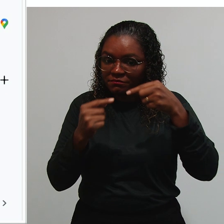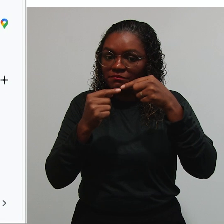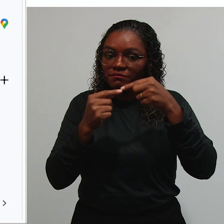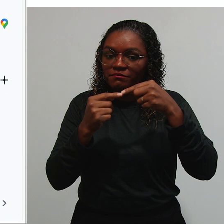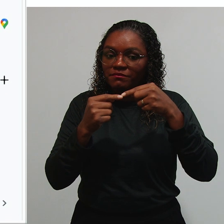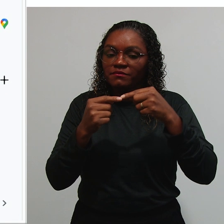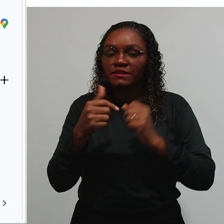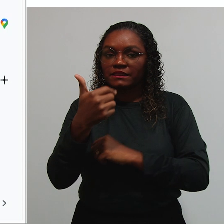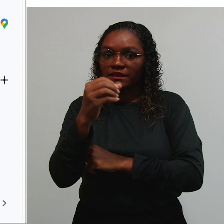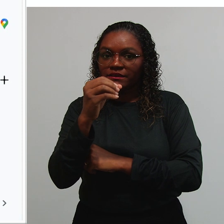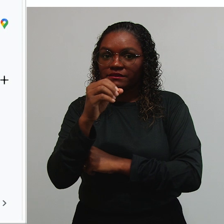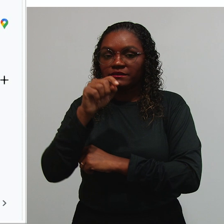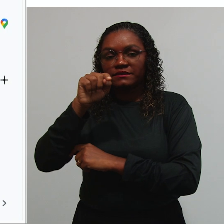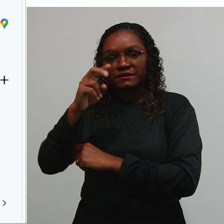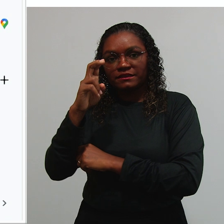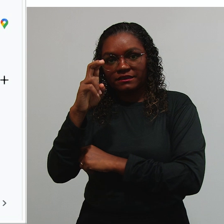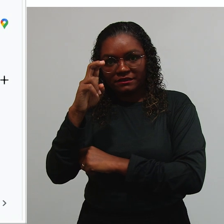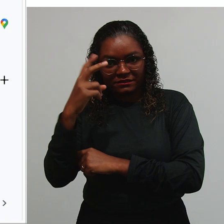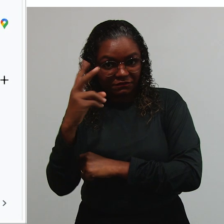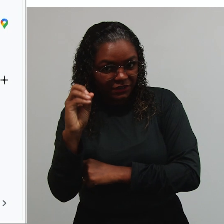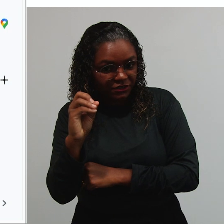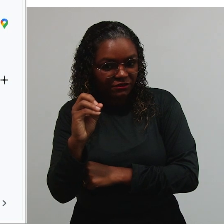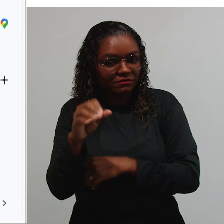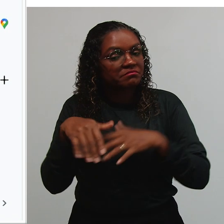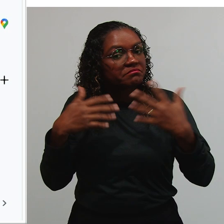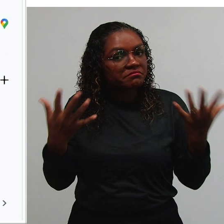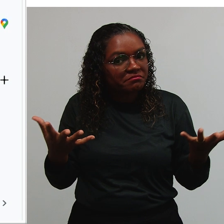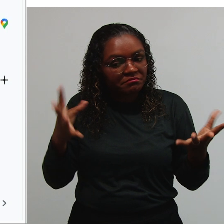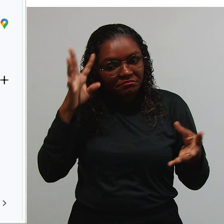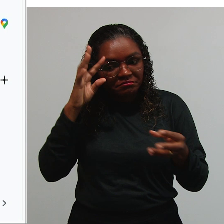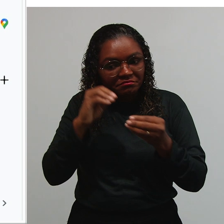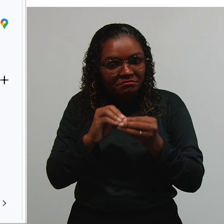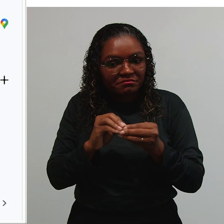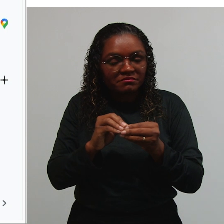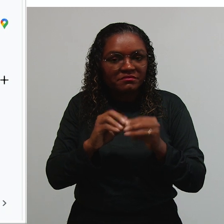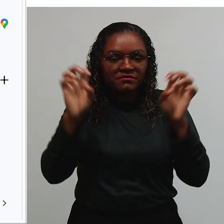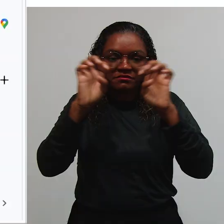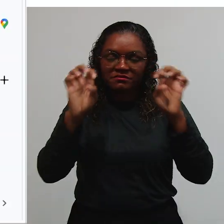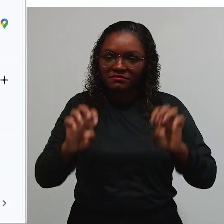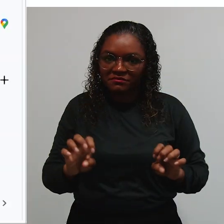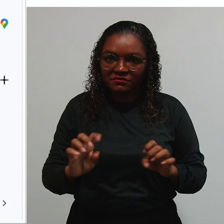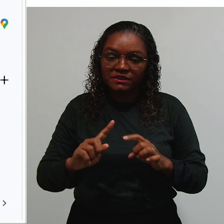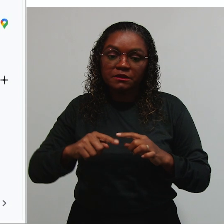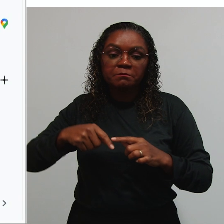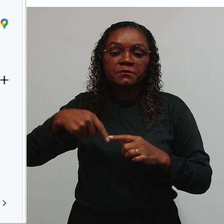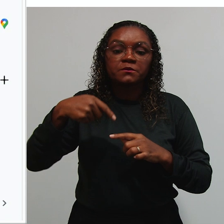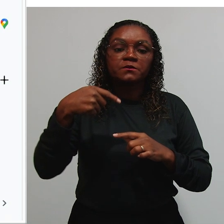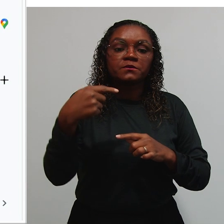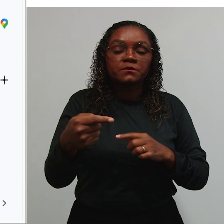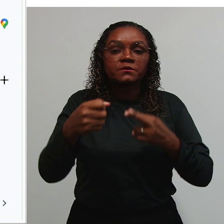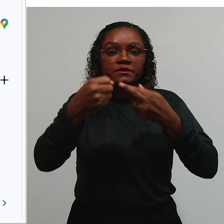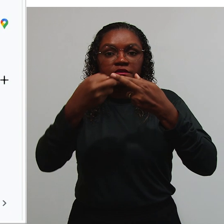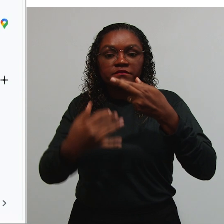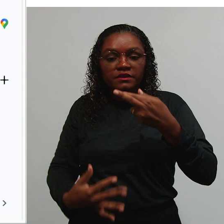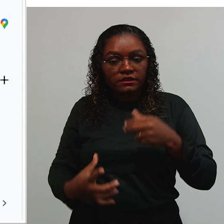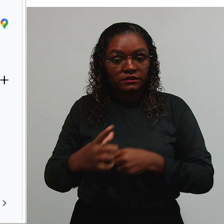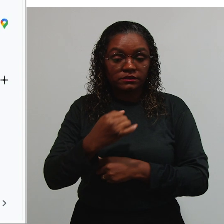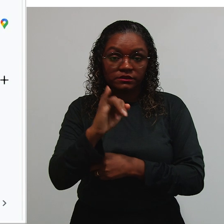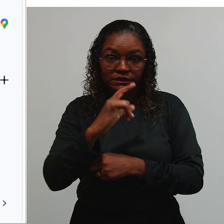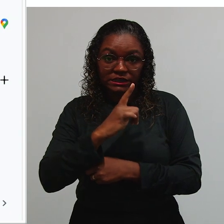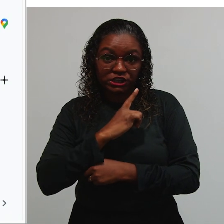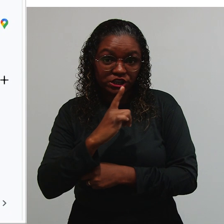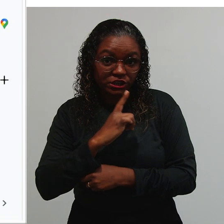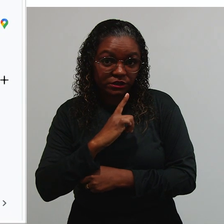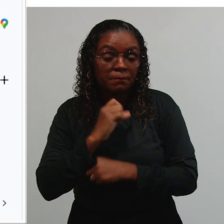NBR 10520. Então, de modo geral, essa é a estrutura do texto. Depois das referências, se